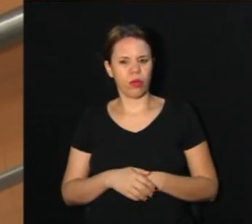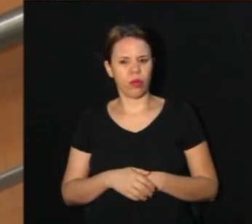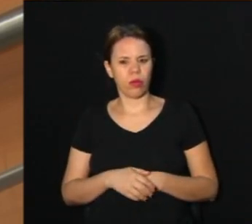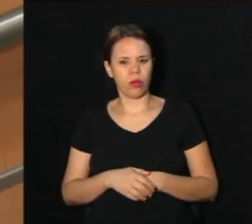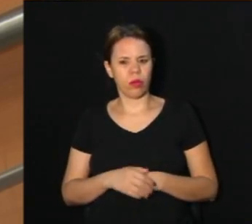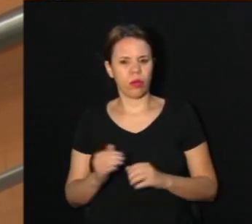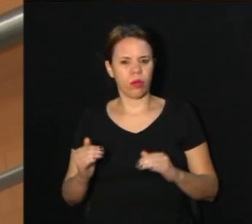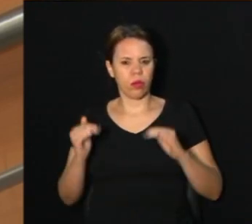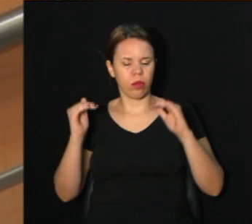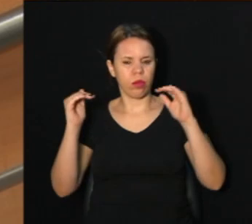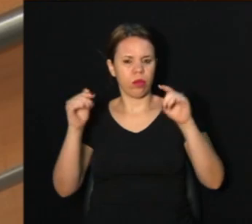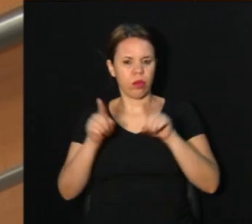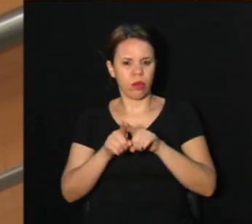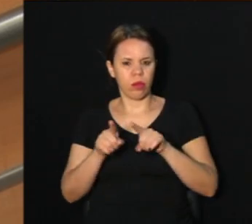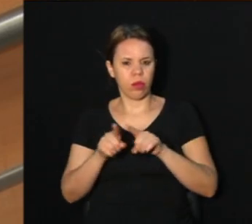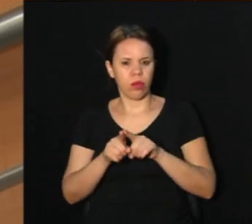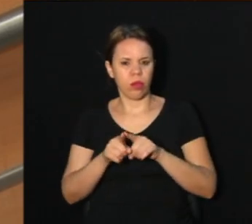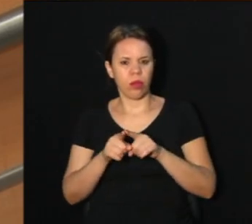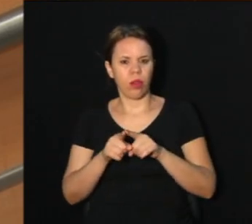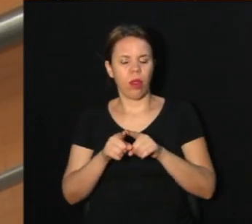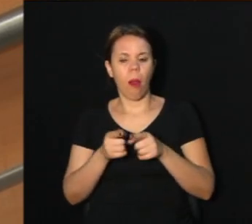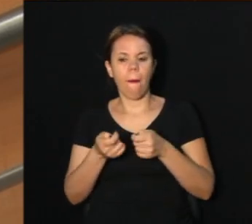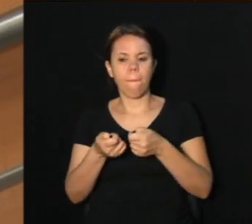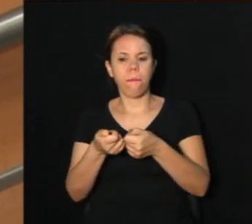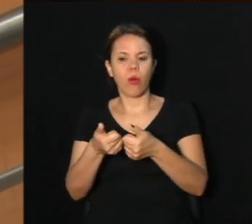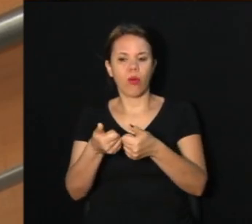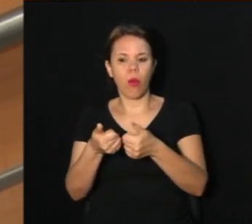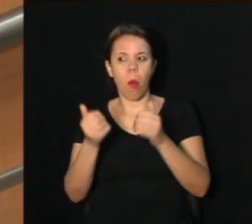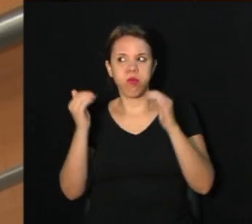enormes gratificações.